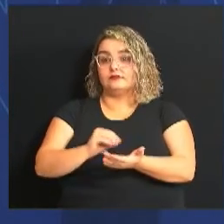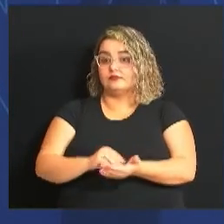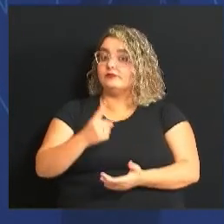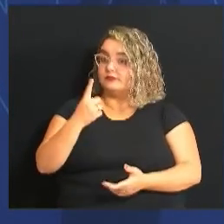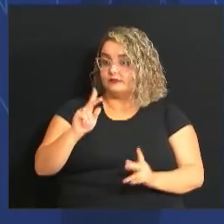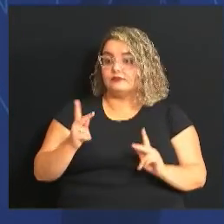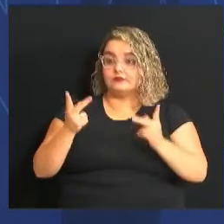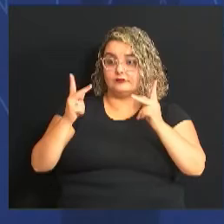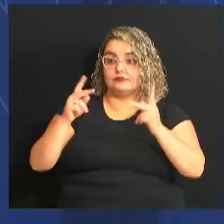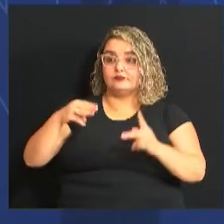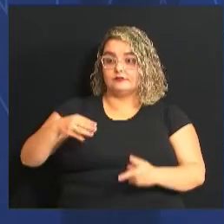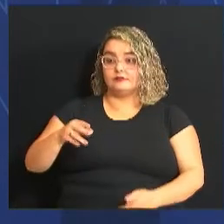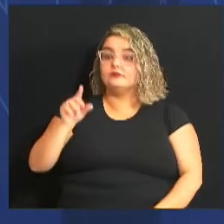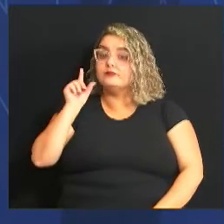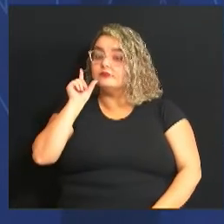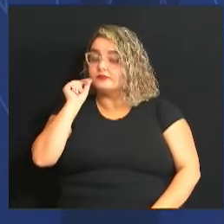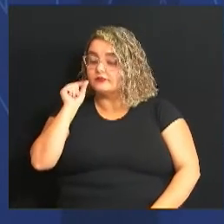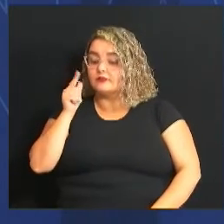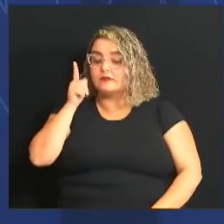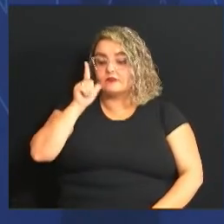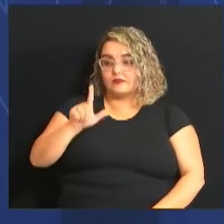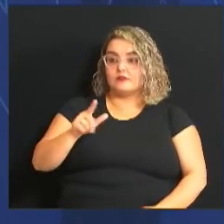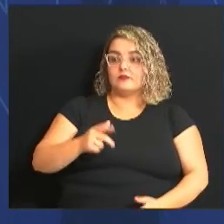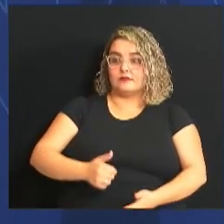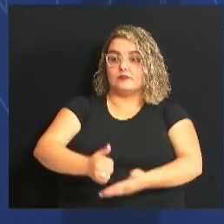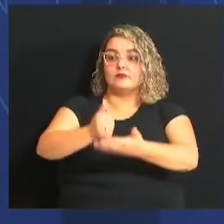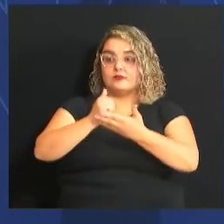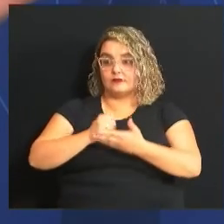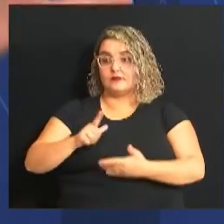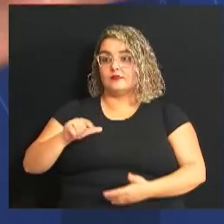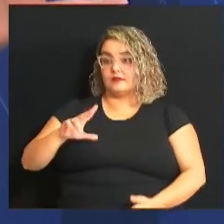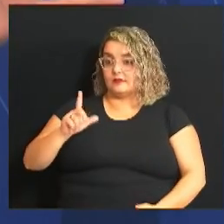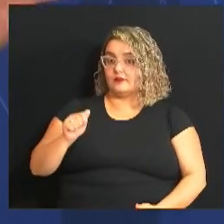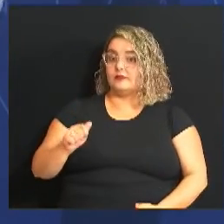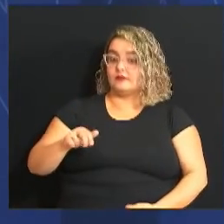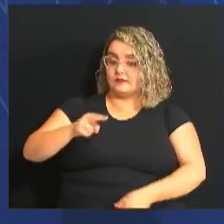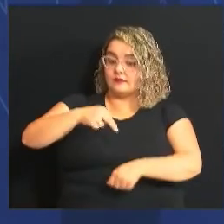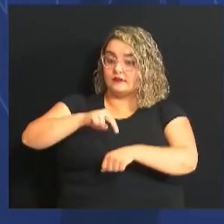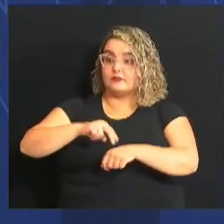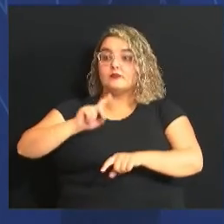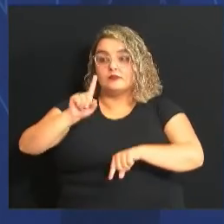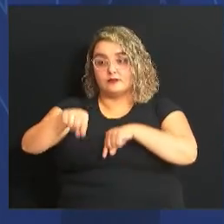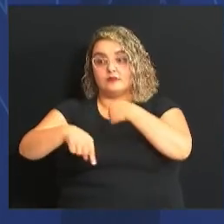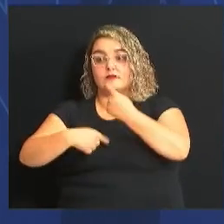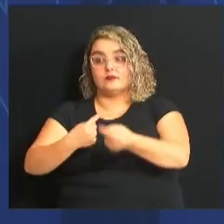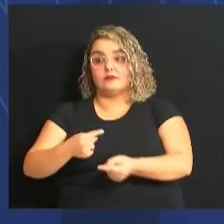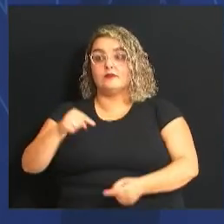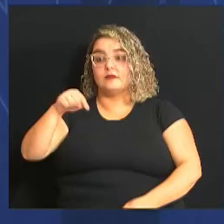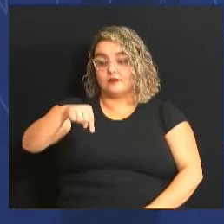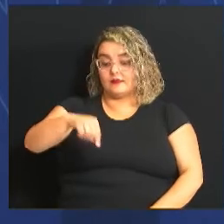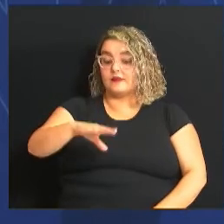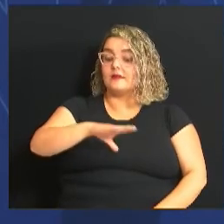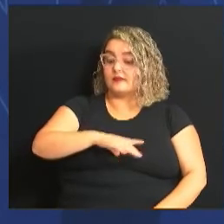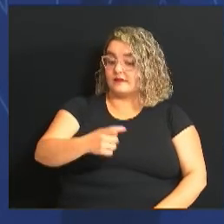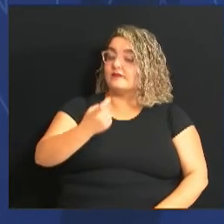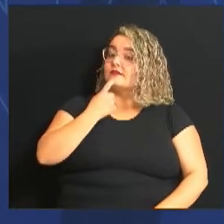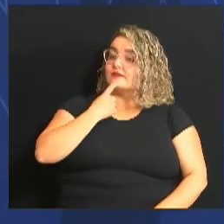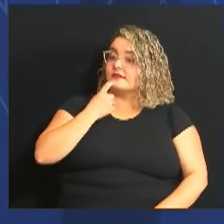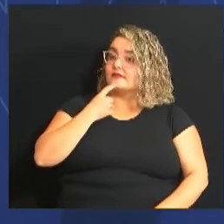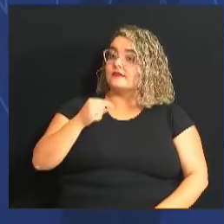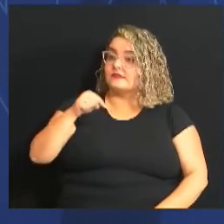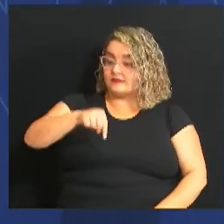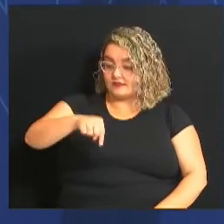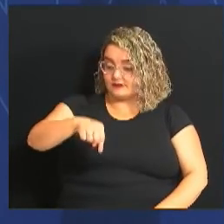para as maranhenses conquistarem o título da Liga Nacional. Só que o próximo jogo é aqui em Campinas, hein?